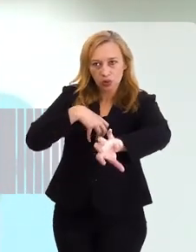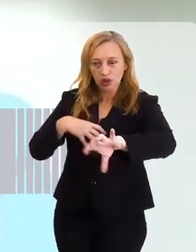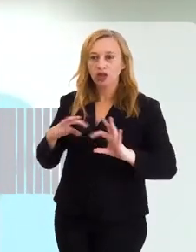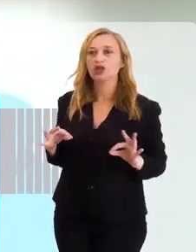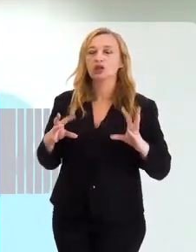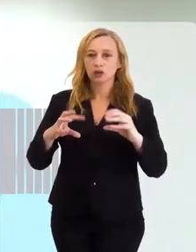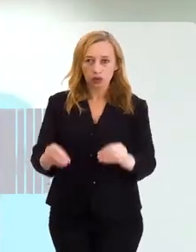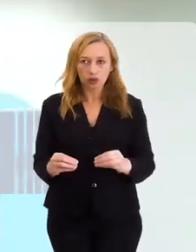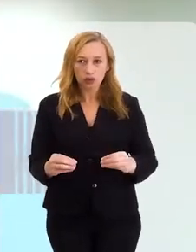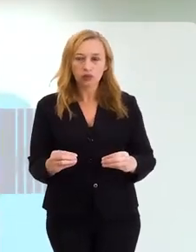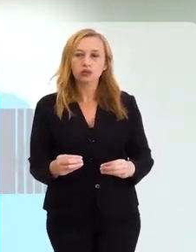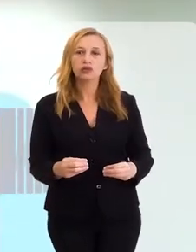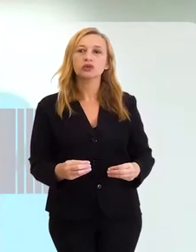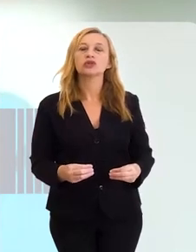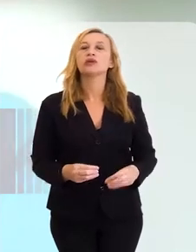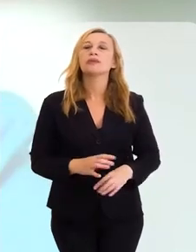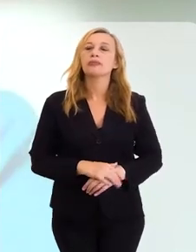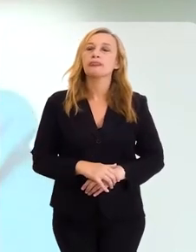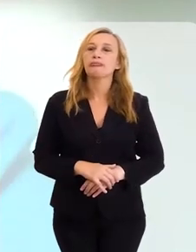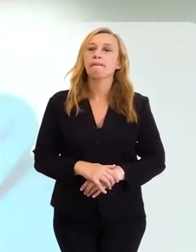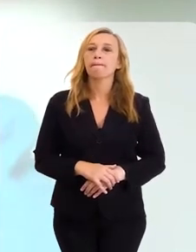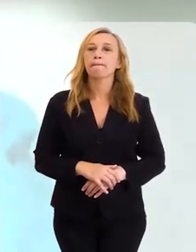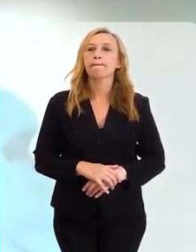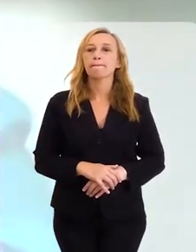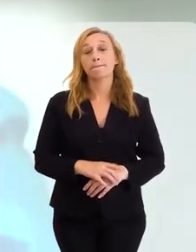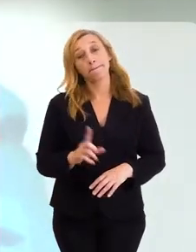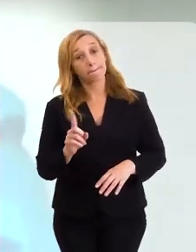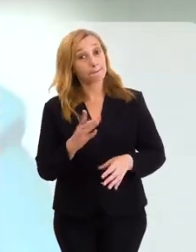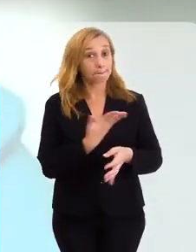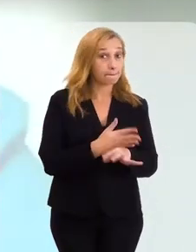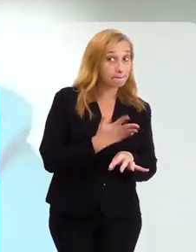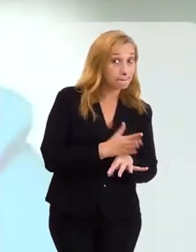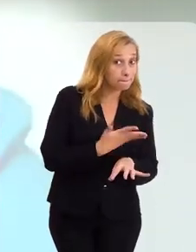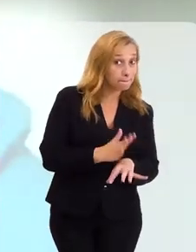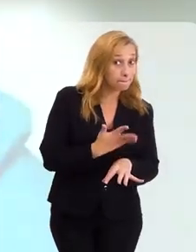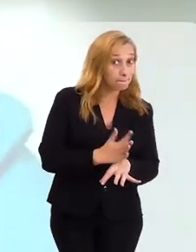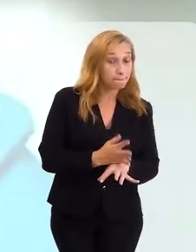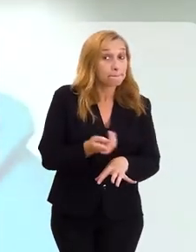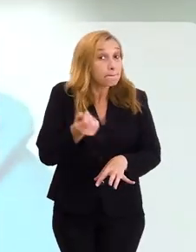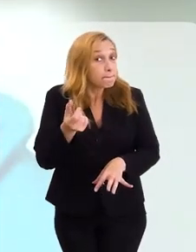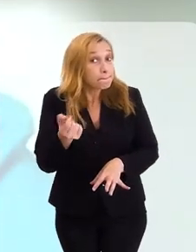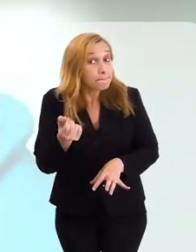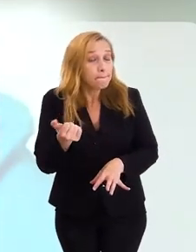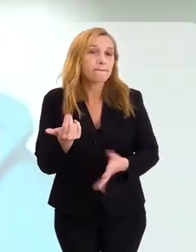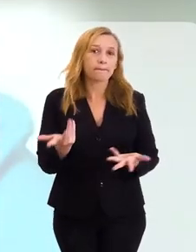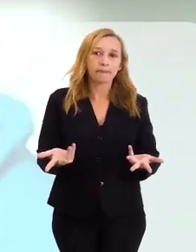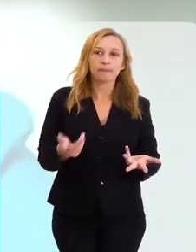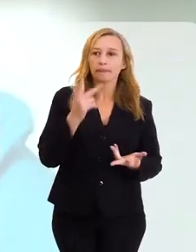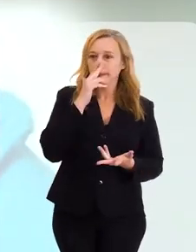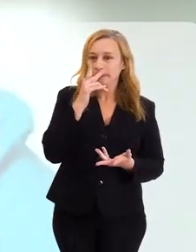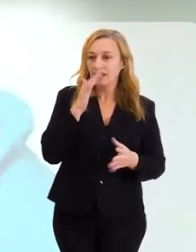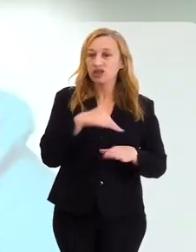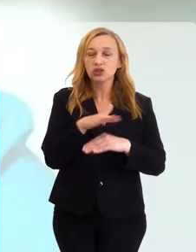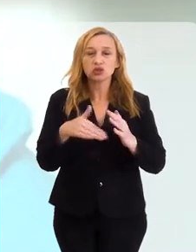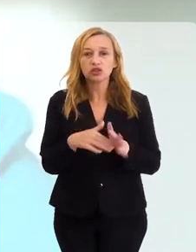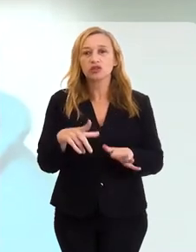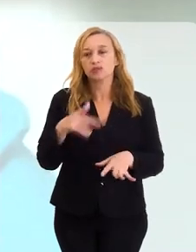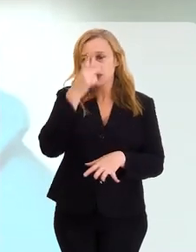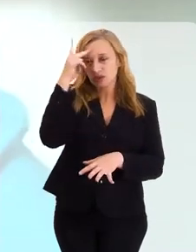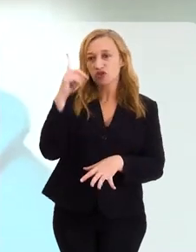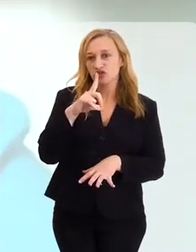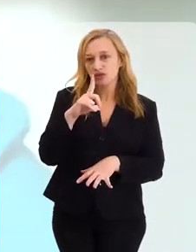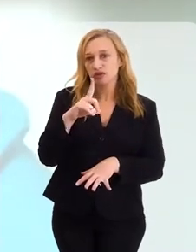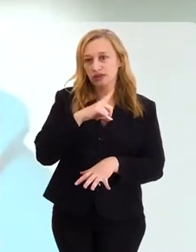relacionadas à empatia, assertividade, etc., são as habilidades sociais mínimas, mas que nem sempre são treinadas, né, como se as pessoas